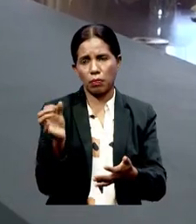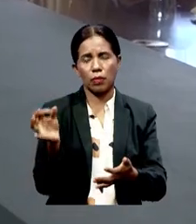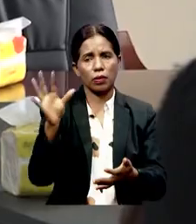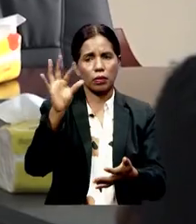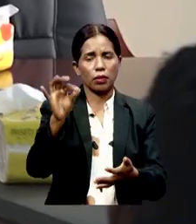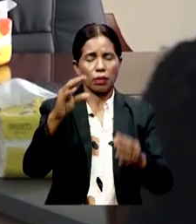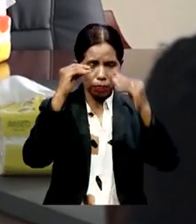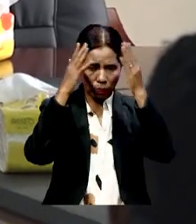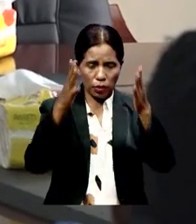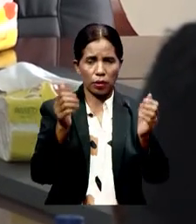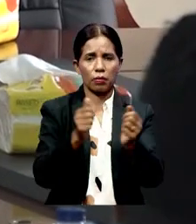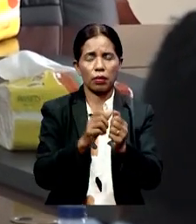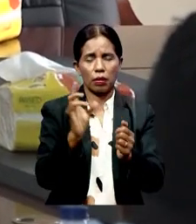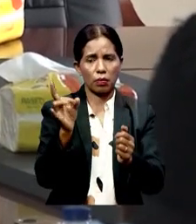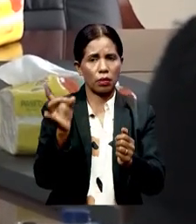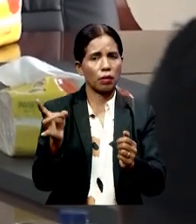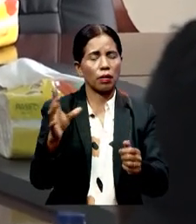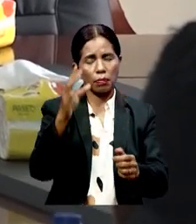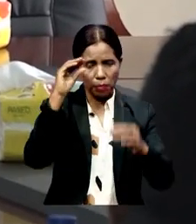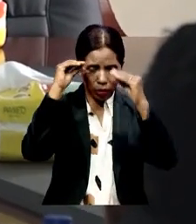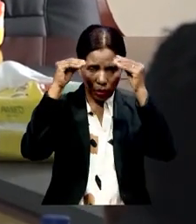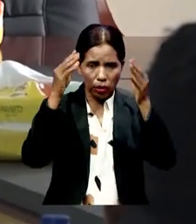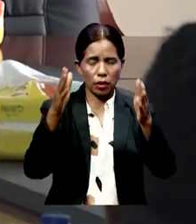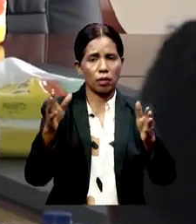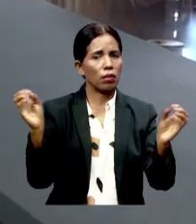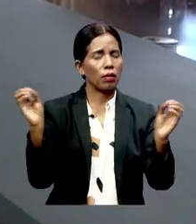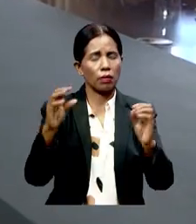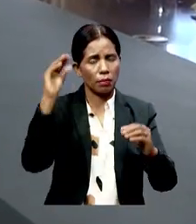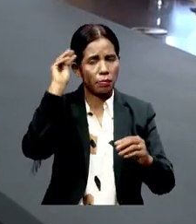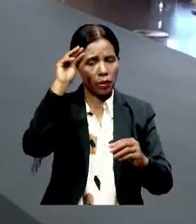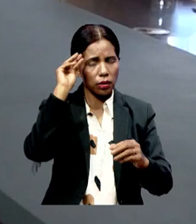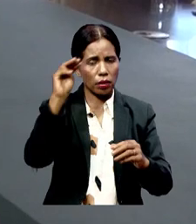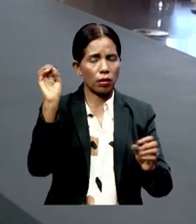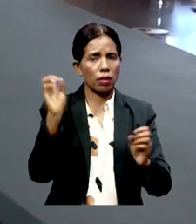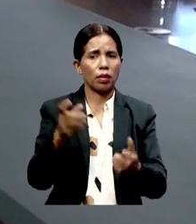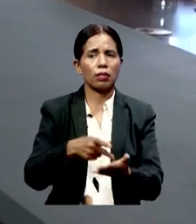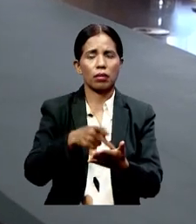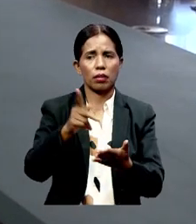nulu resin mak ministeru la bele halo pagamento tamba la prensi criteria no balum